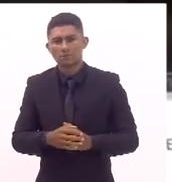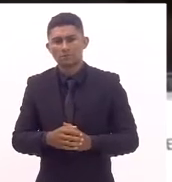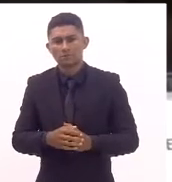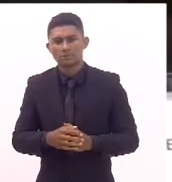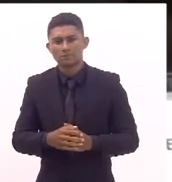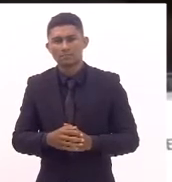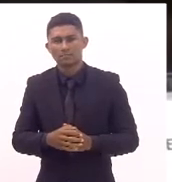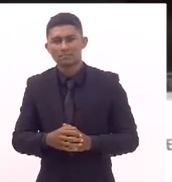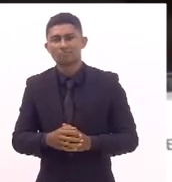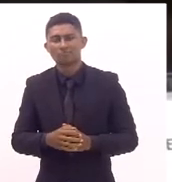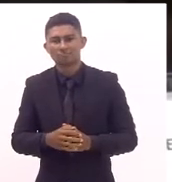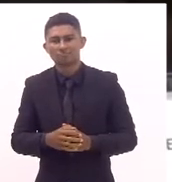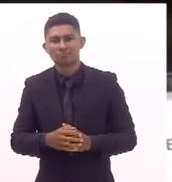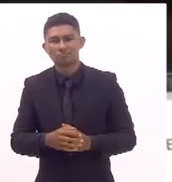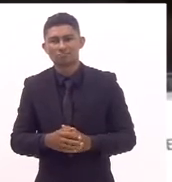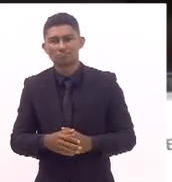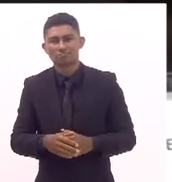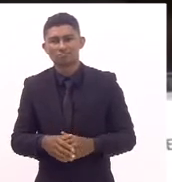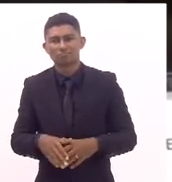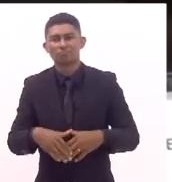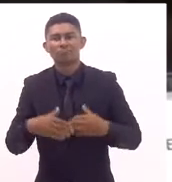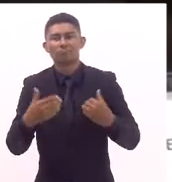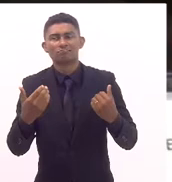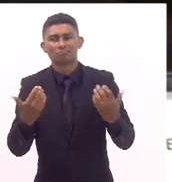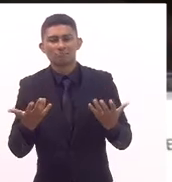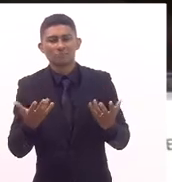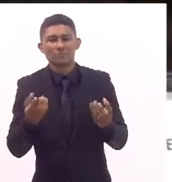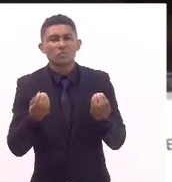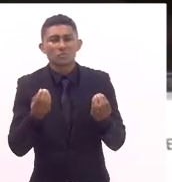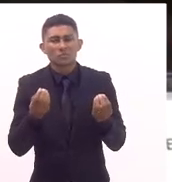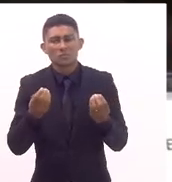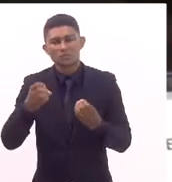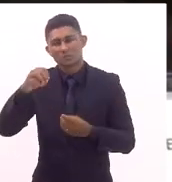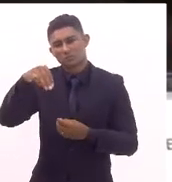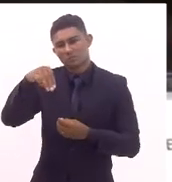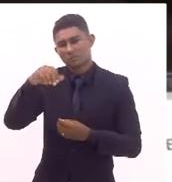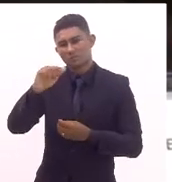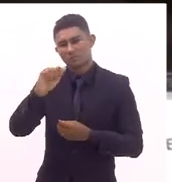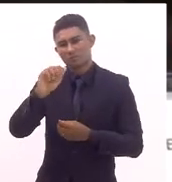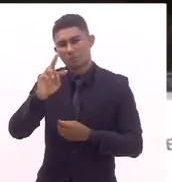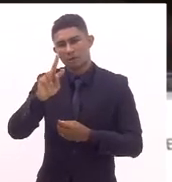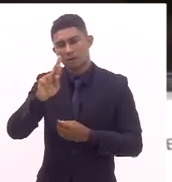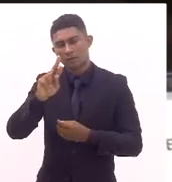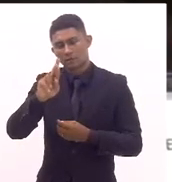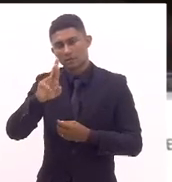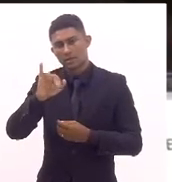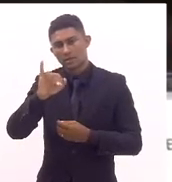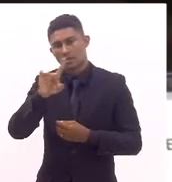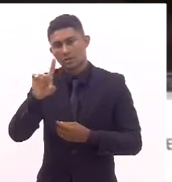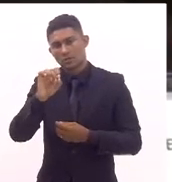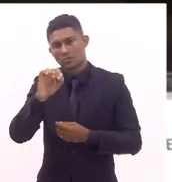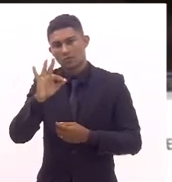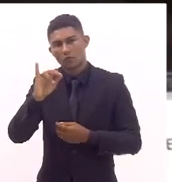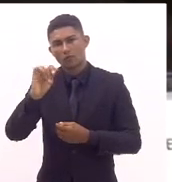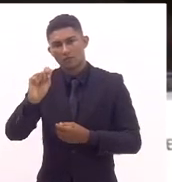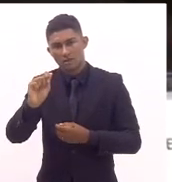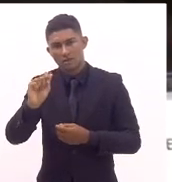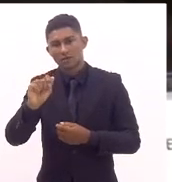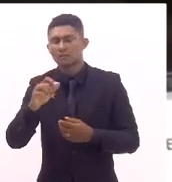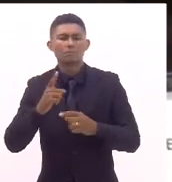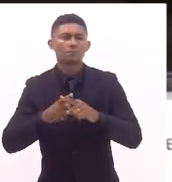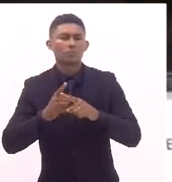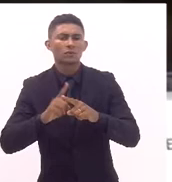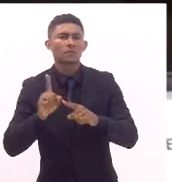uma disciplina uma matriz Sofia se é que a gente pode falar assim a gente se